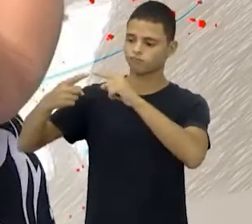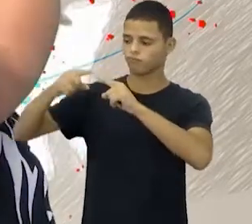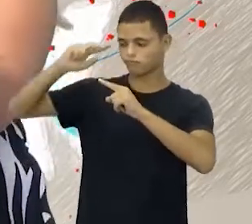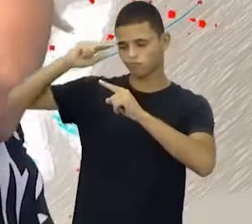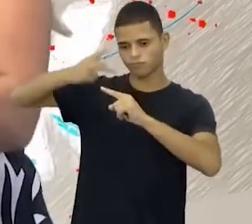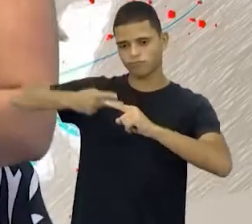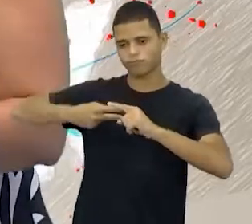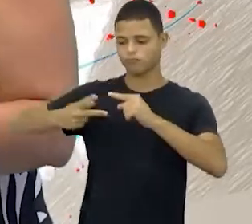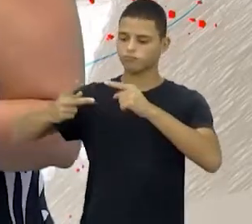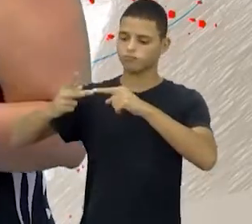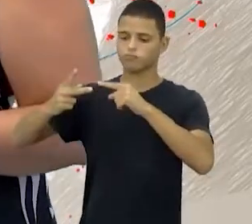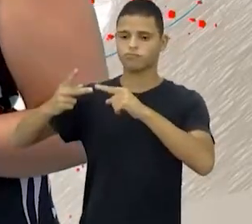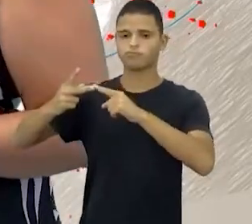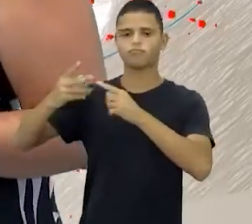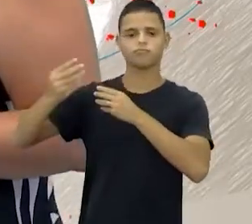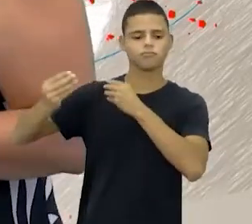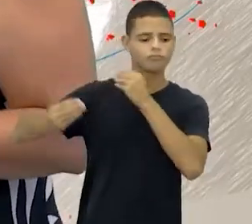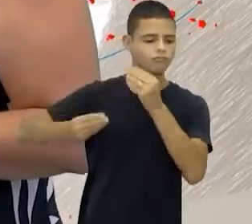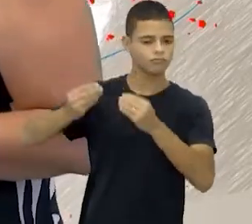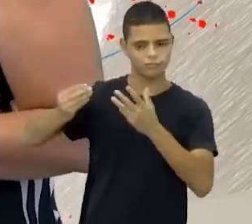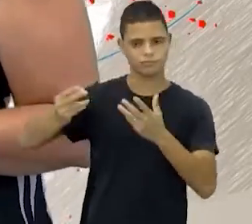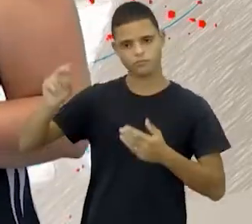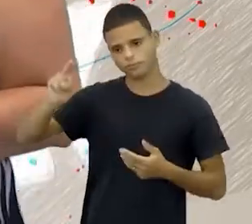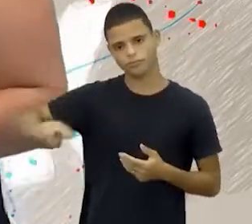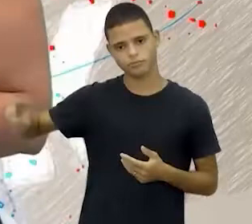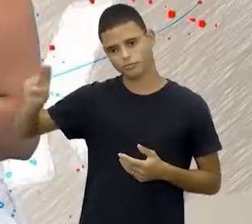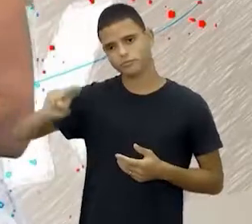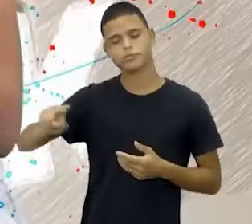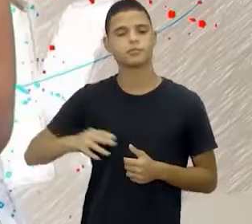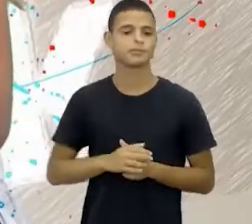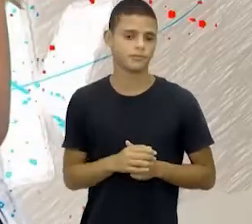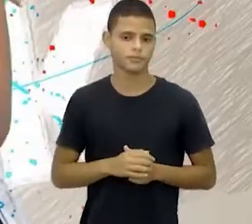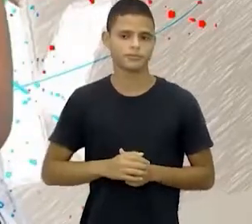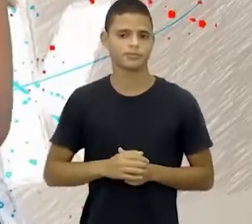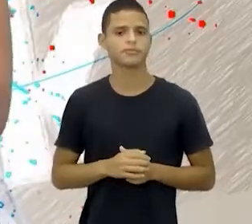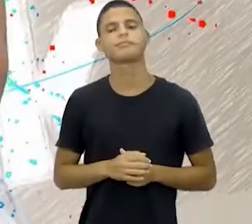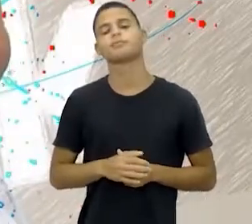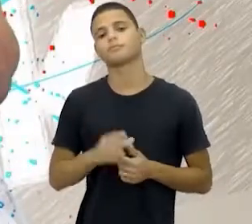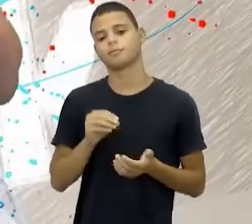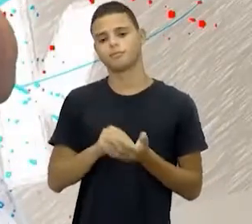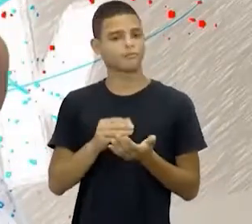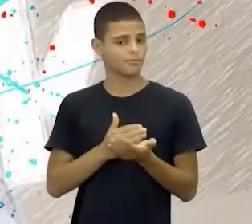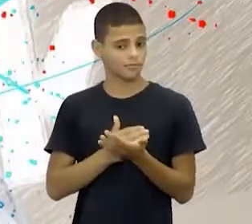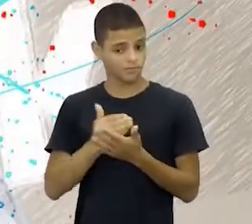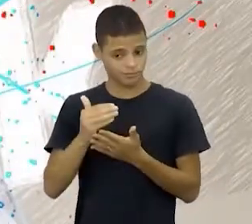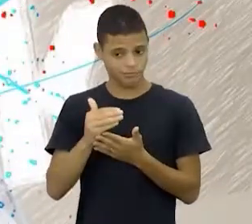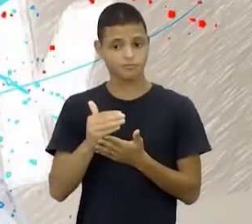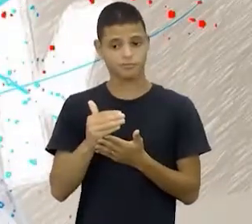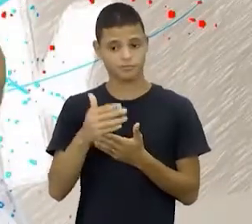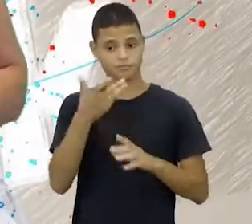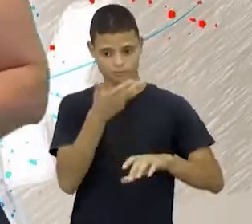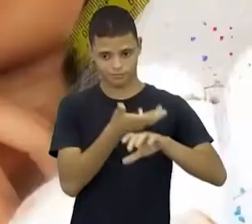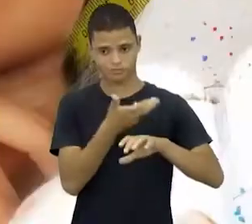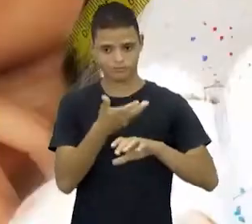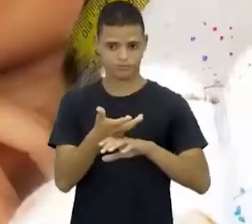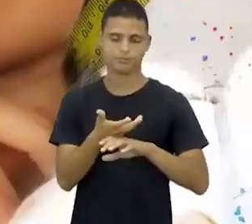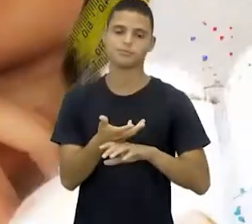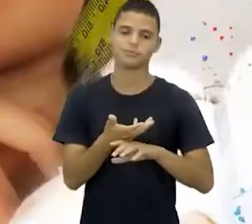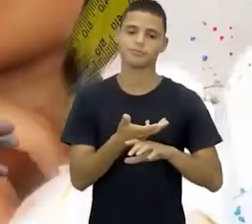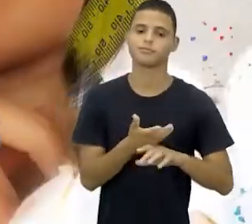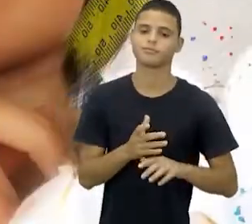do comportamento, do como se colocar. Isso que a gente nem começou, né? Nem começamos o componente ainda. E